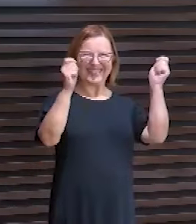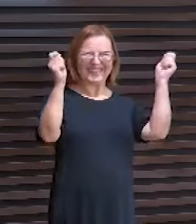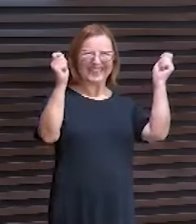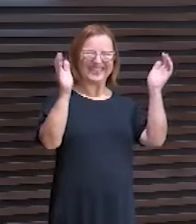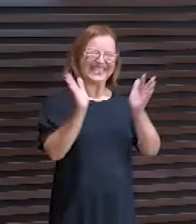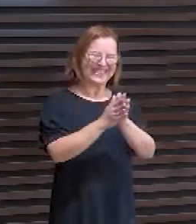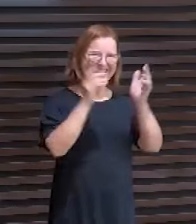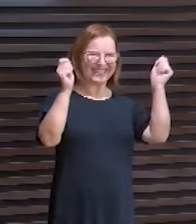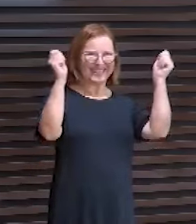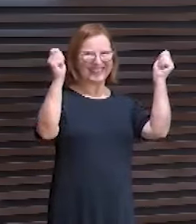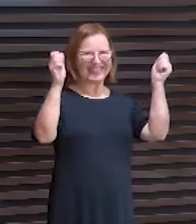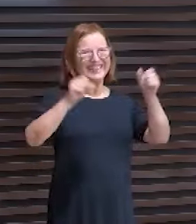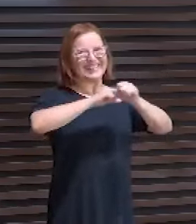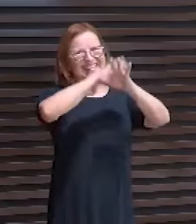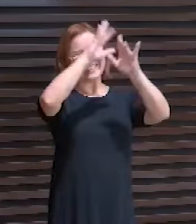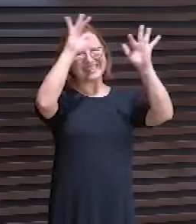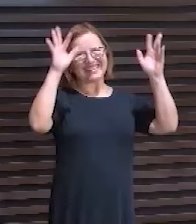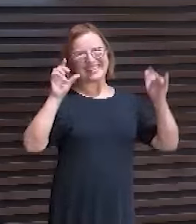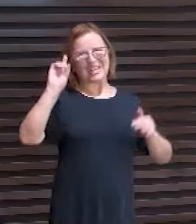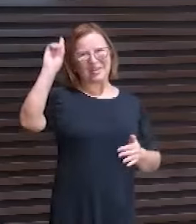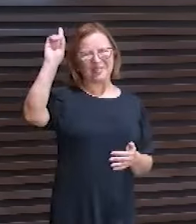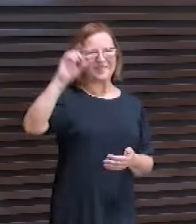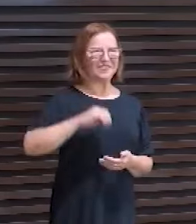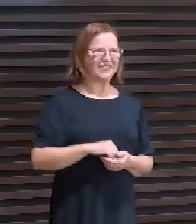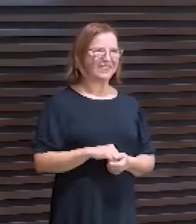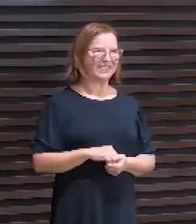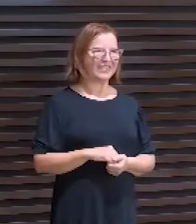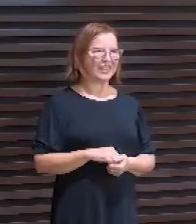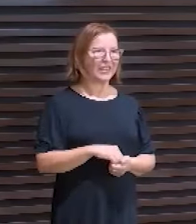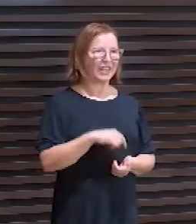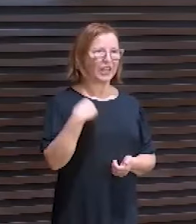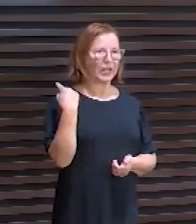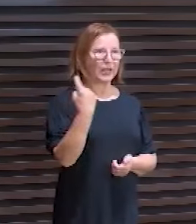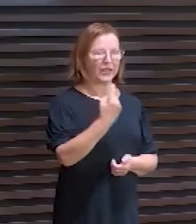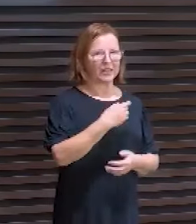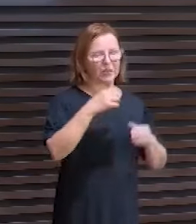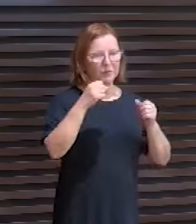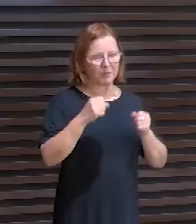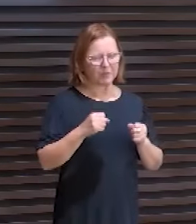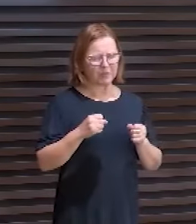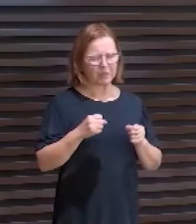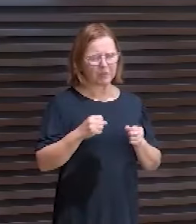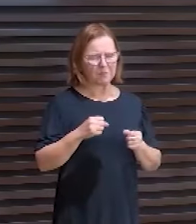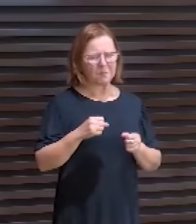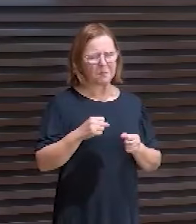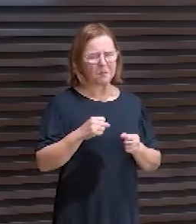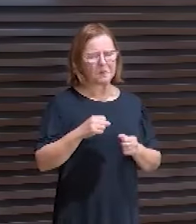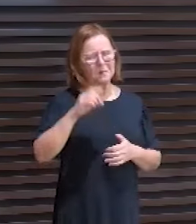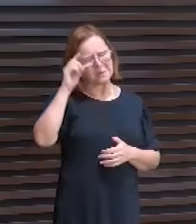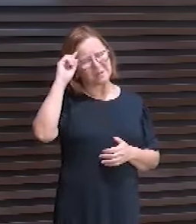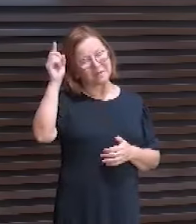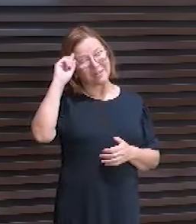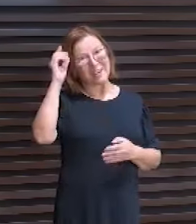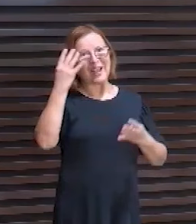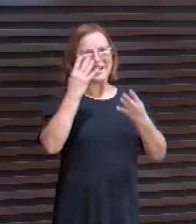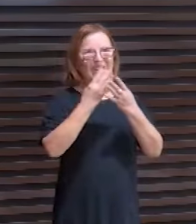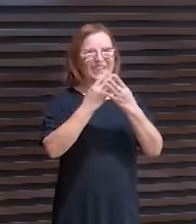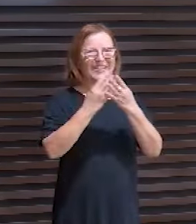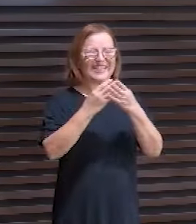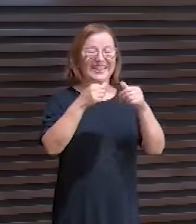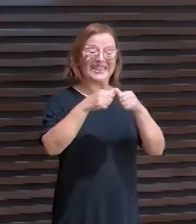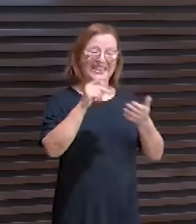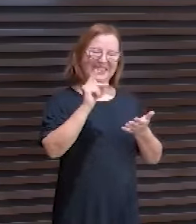aleluia glória a Deus que nós possamos todos os dias confessar essa